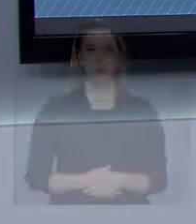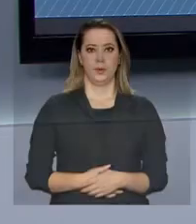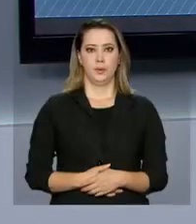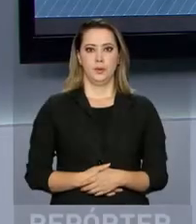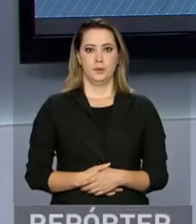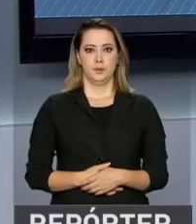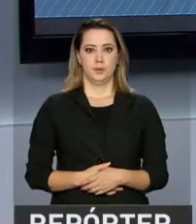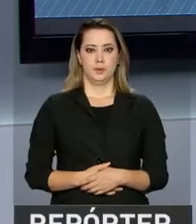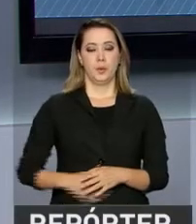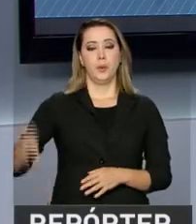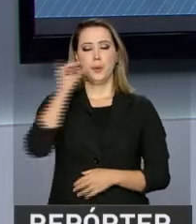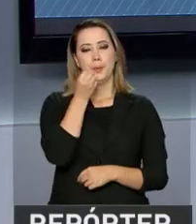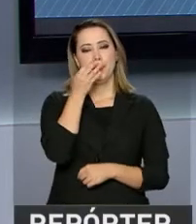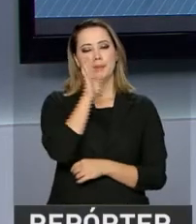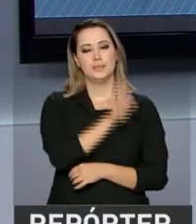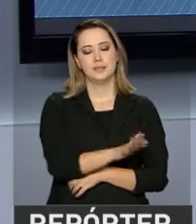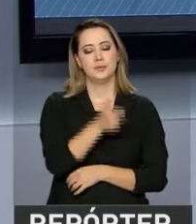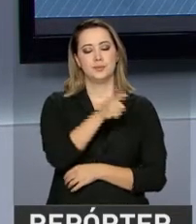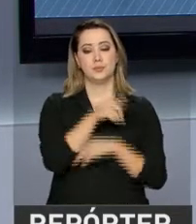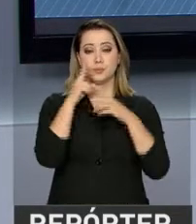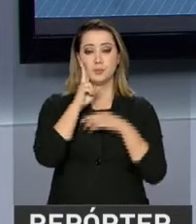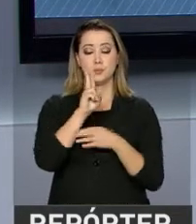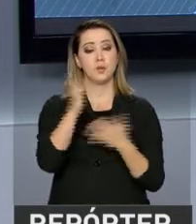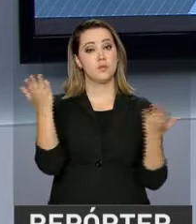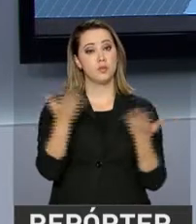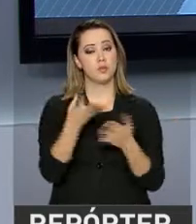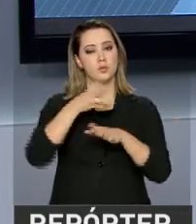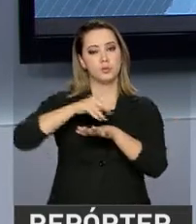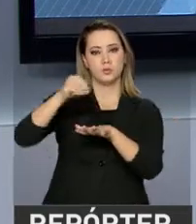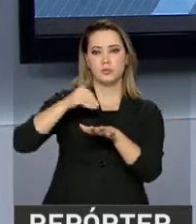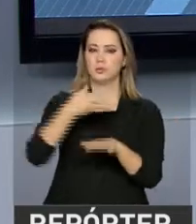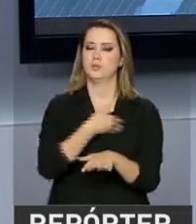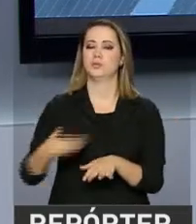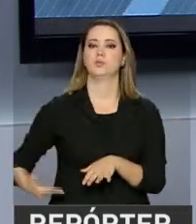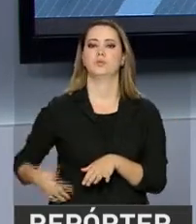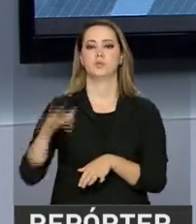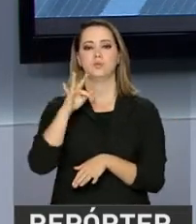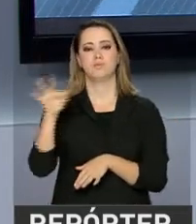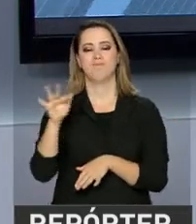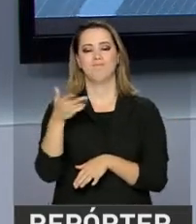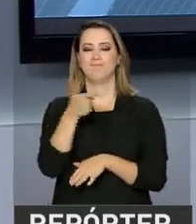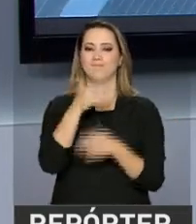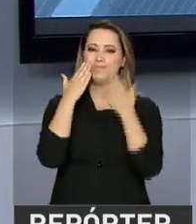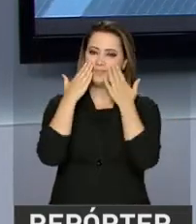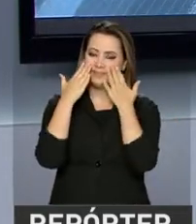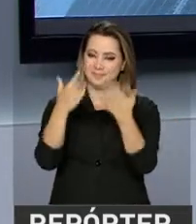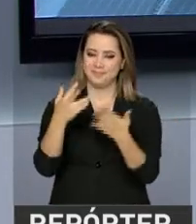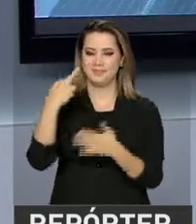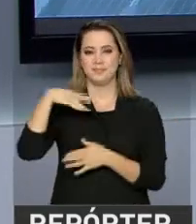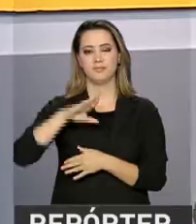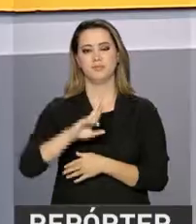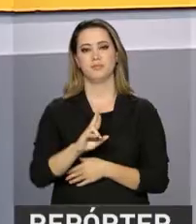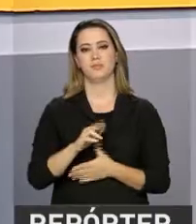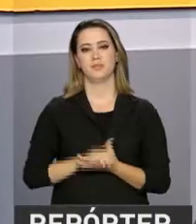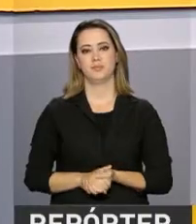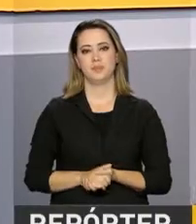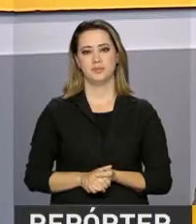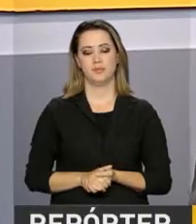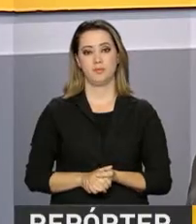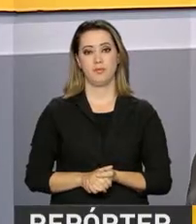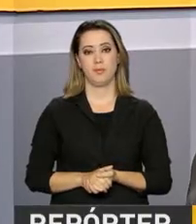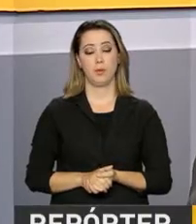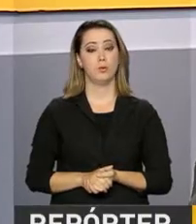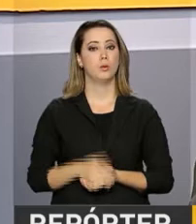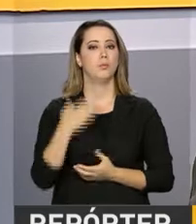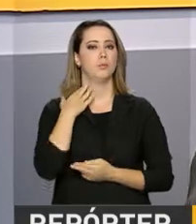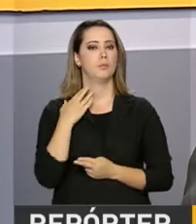olá boa tarde acompanhe agora as notícias do governo federal em mais uma edição do repórter nbr a caixa